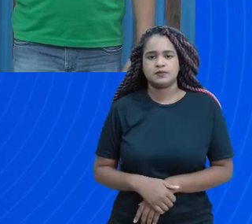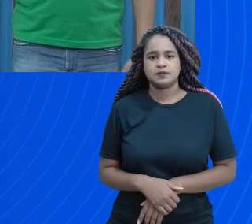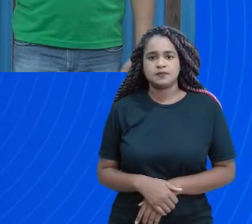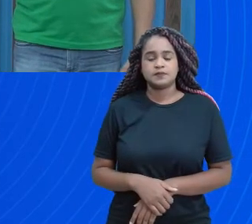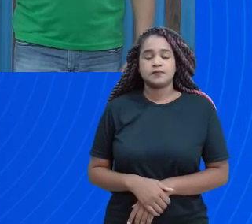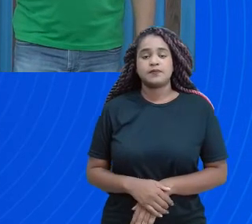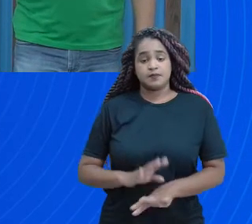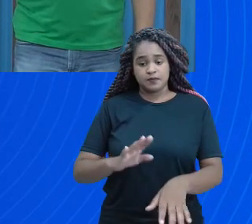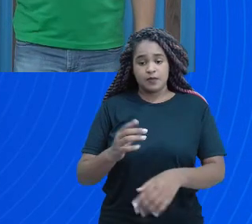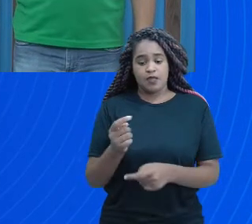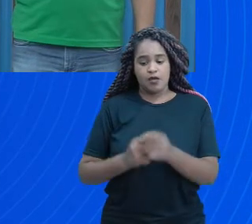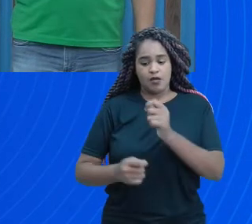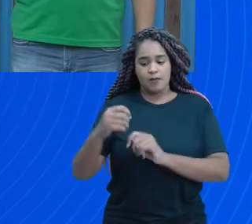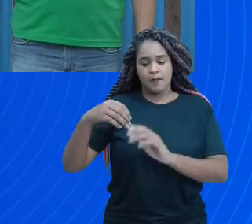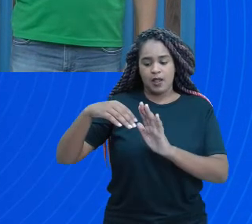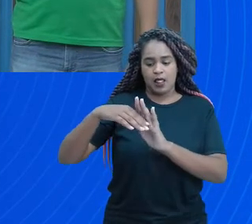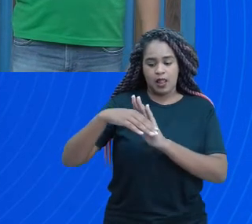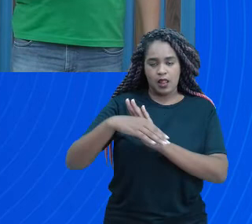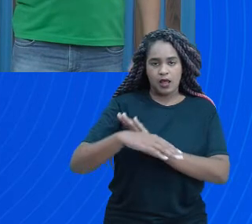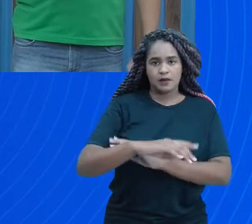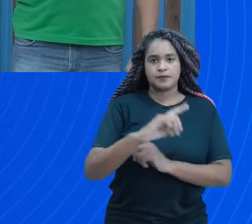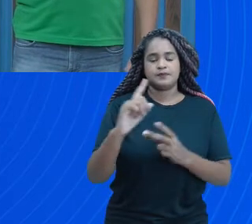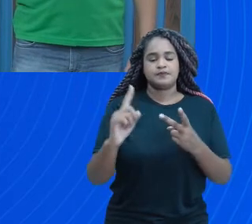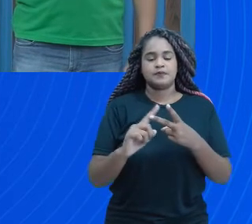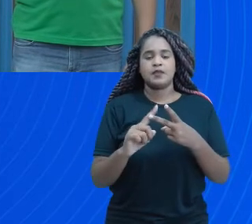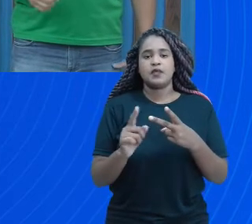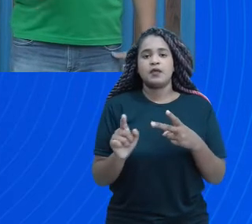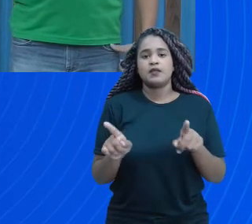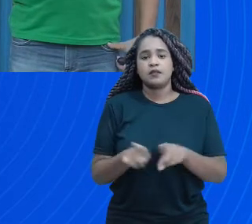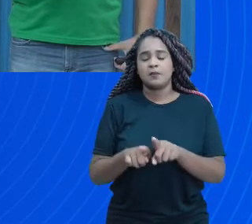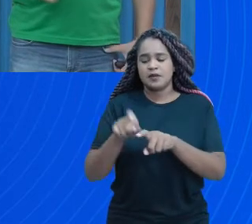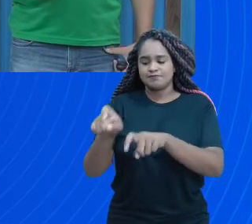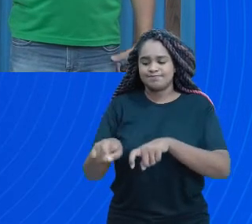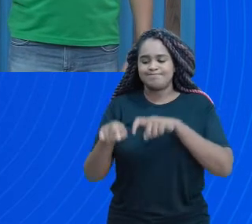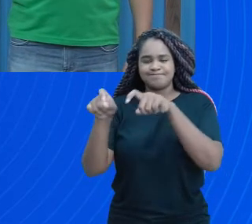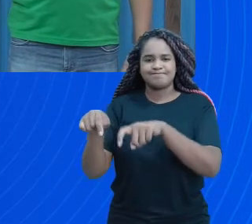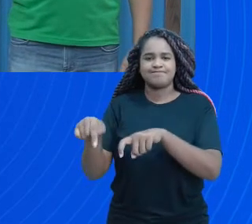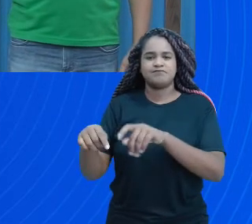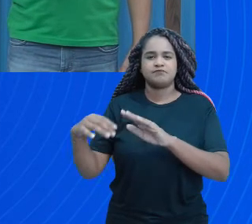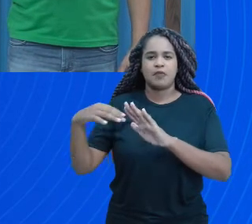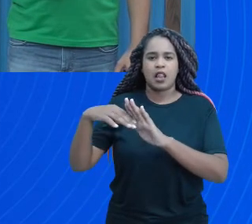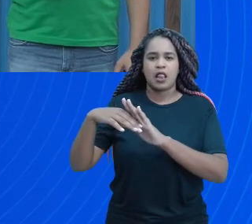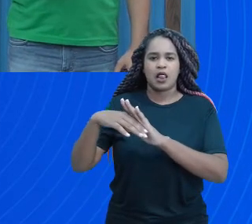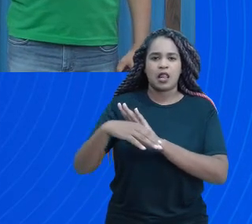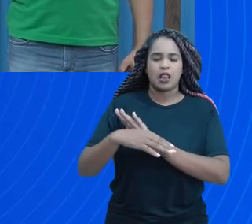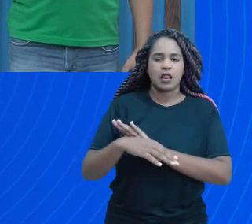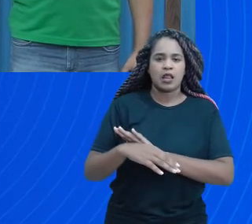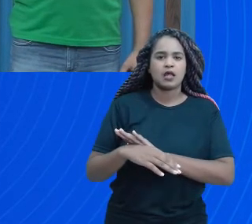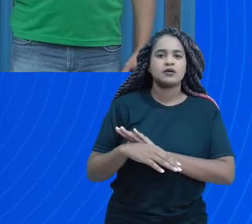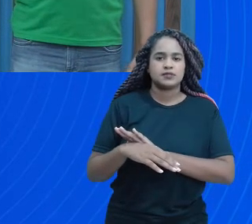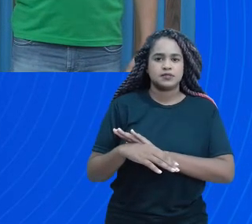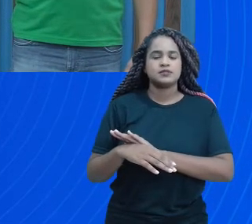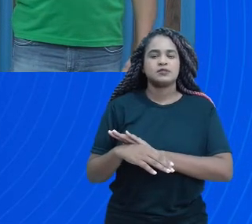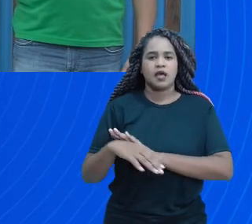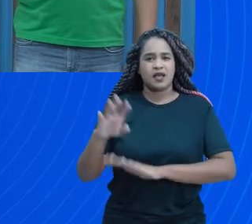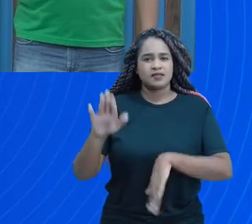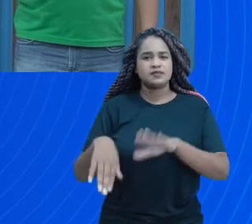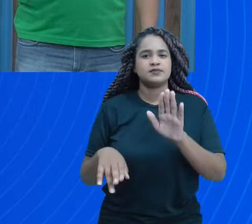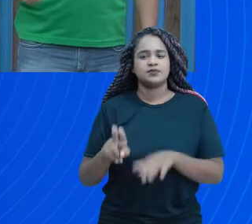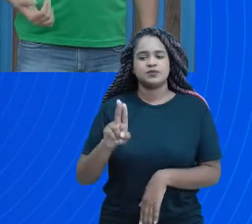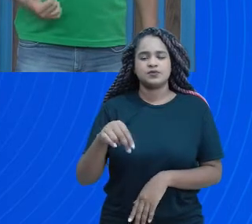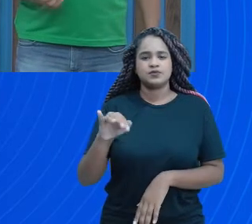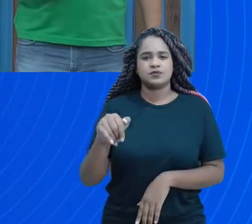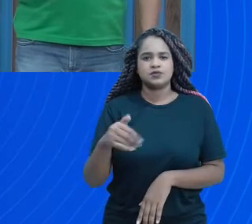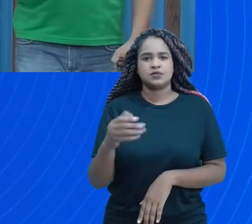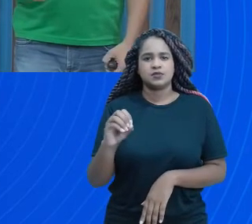de crescimento econômico, a gente vai ter crise de abastecimento agrícola, que é uma coisa que a União Soviética, vez ou outra, né, acabava sofrendo. A gente tem um